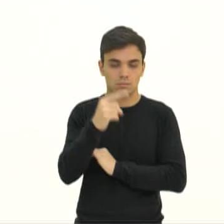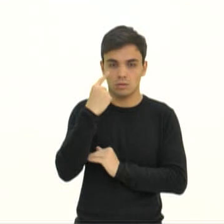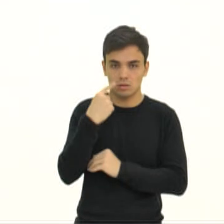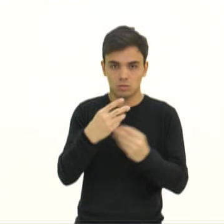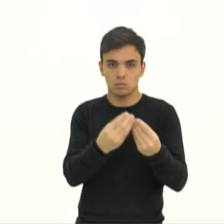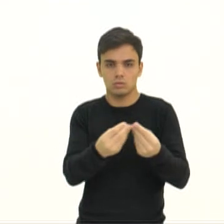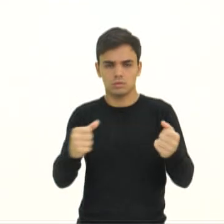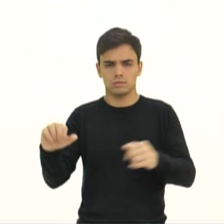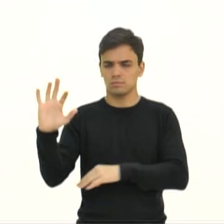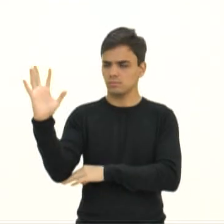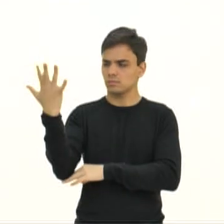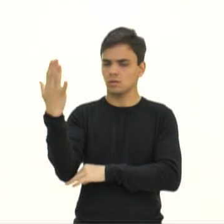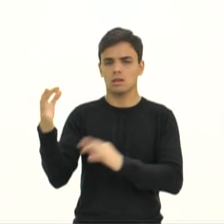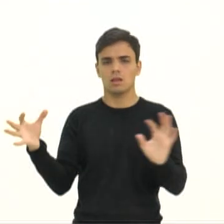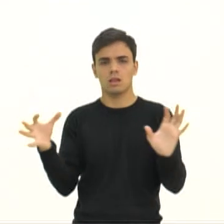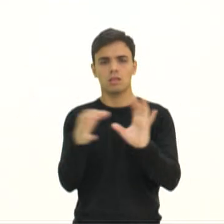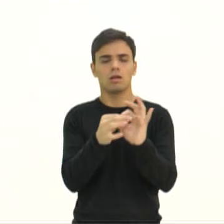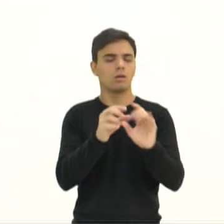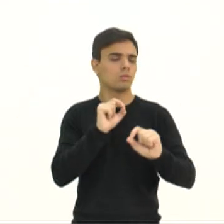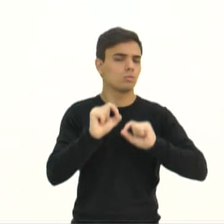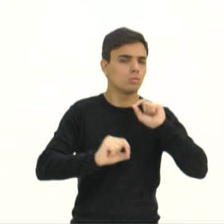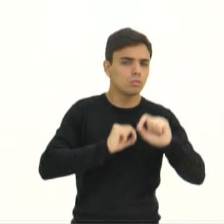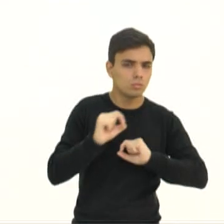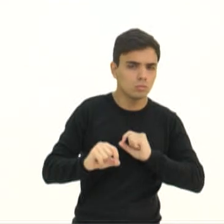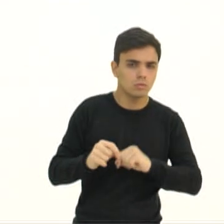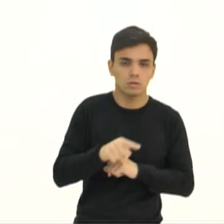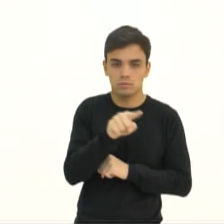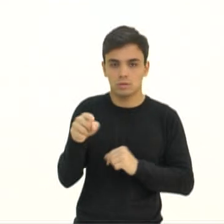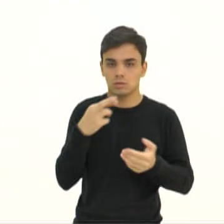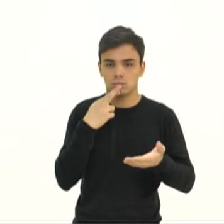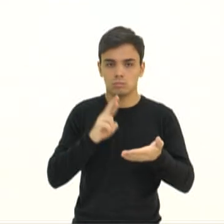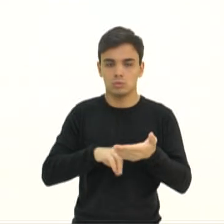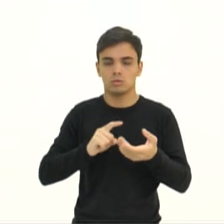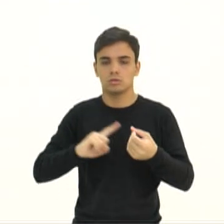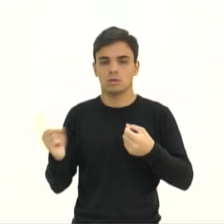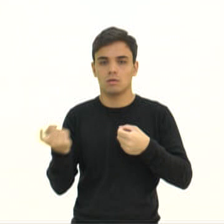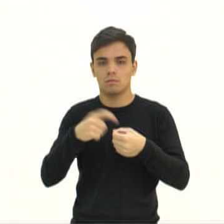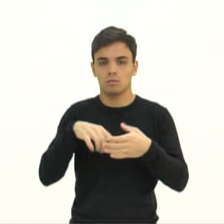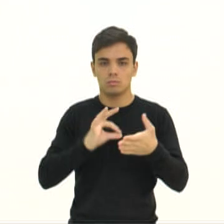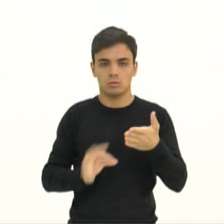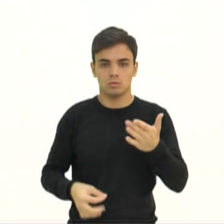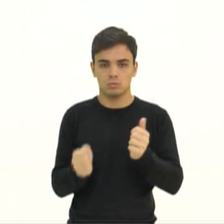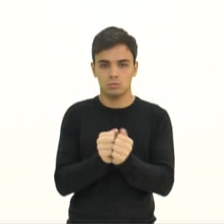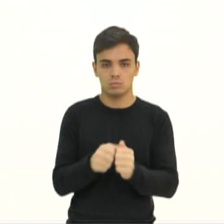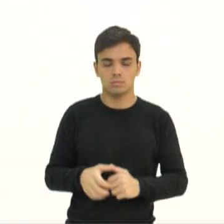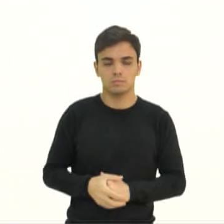degradação da Mata Atlântica está ligada a quê? Então respondo e a gente já volta para corrigir.